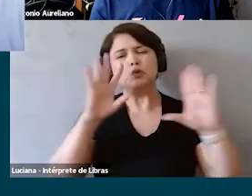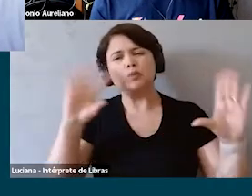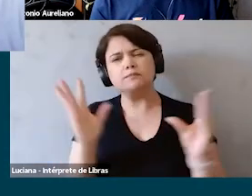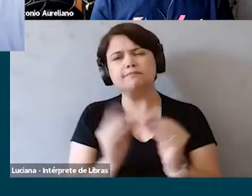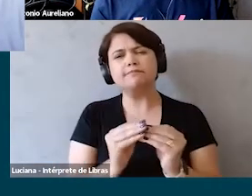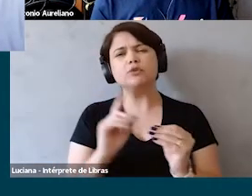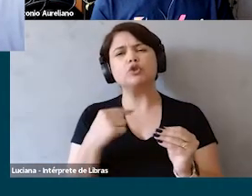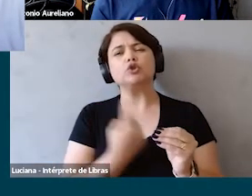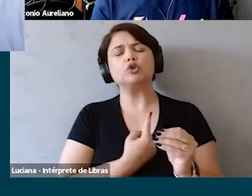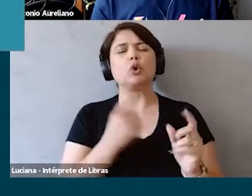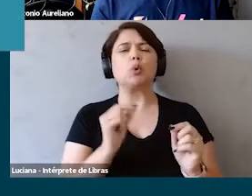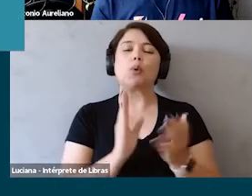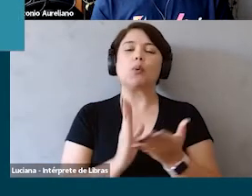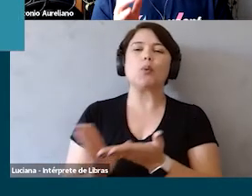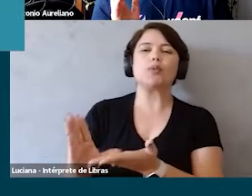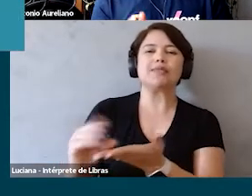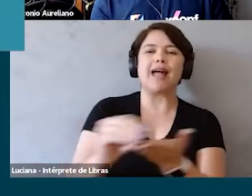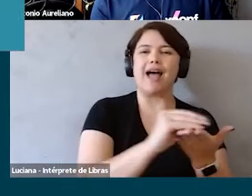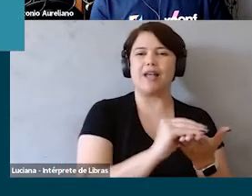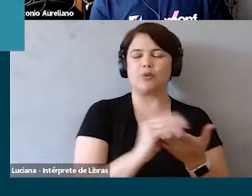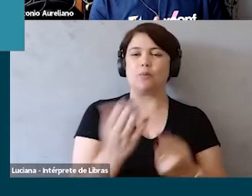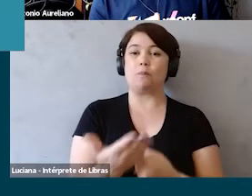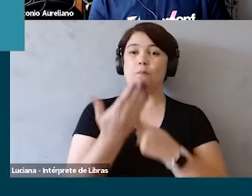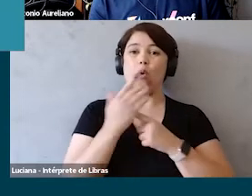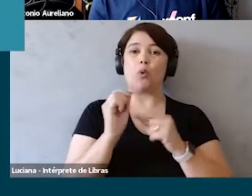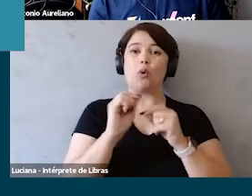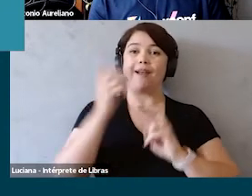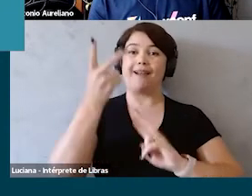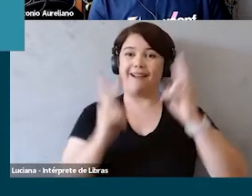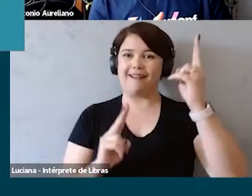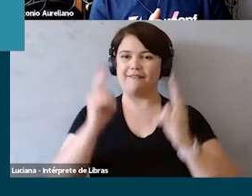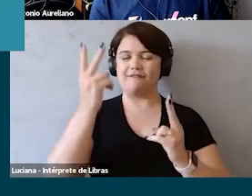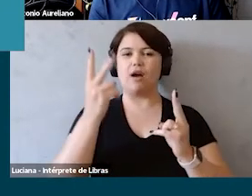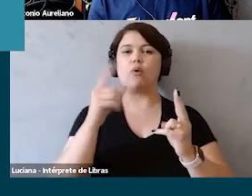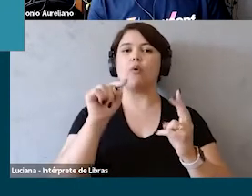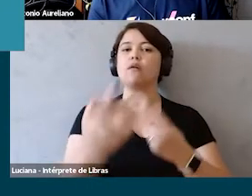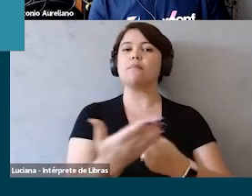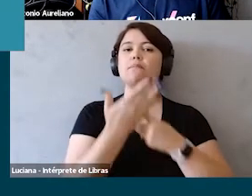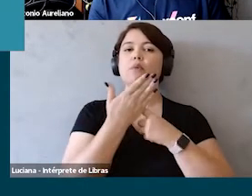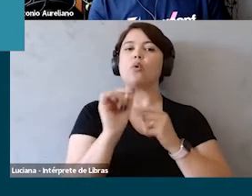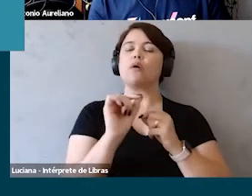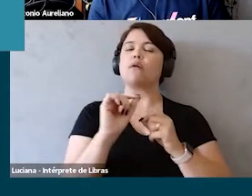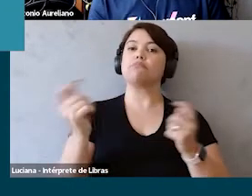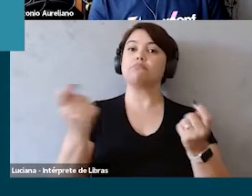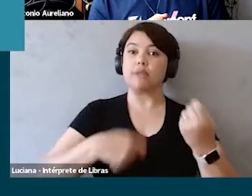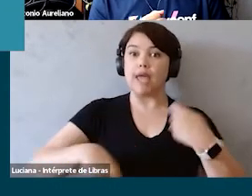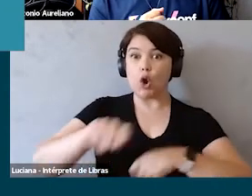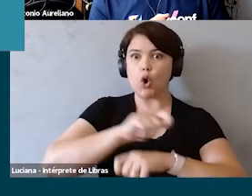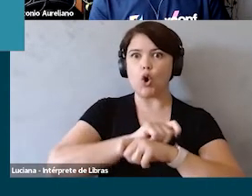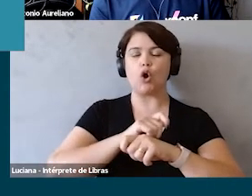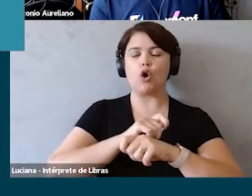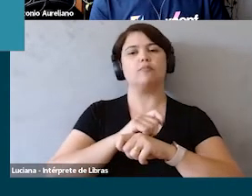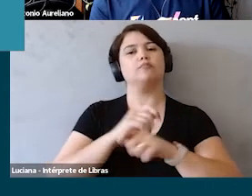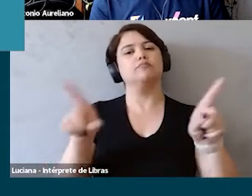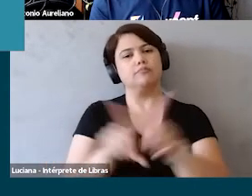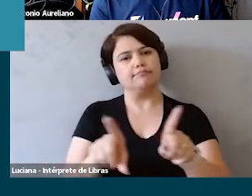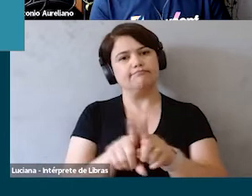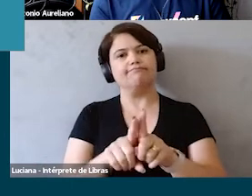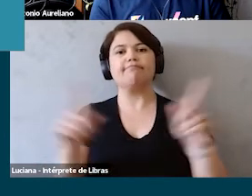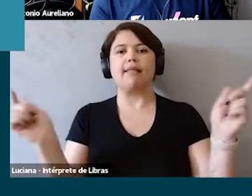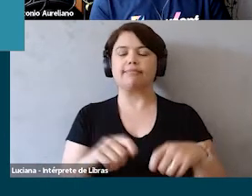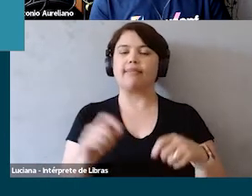Finalmente, né, a conclusão, a história e os dados eles mostram que o Carnaval ele sim é a batalha do povo e que ele traz um movimento econômico